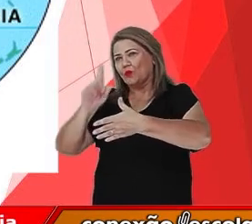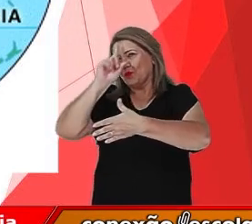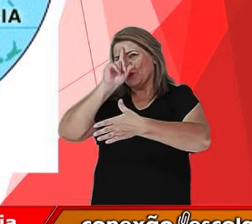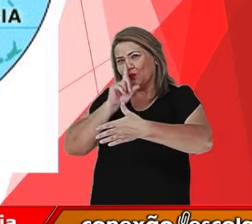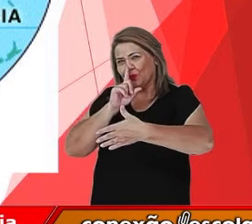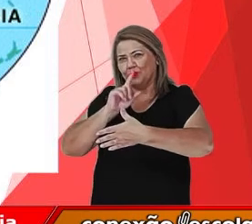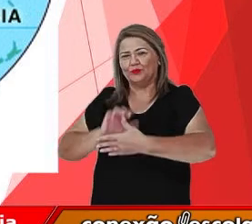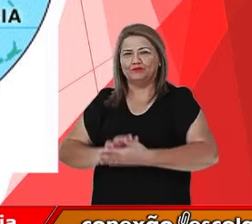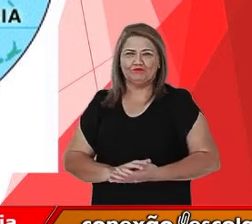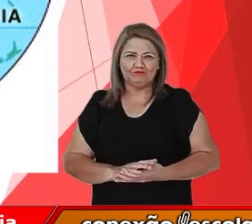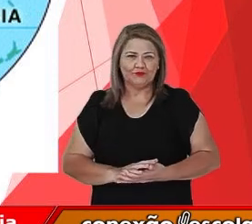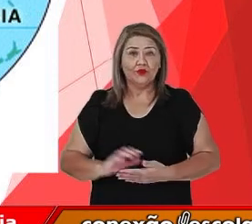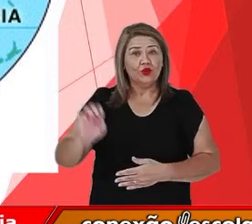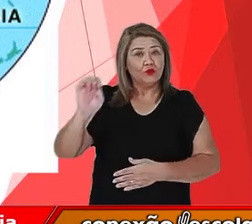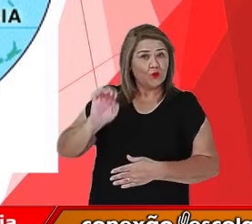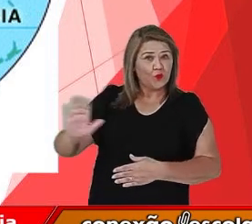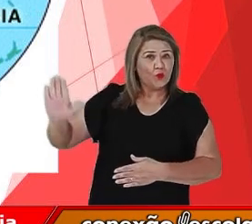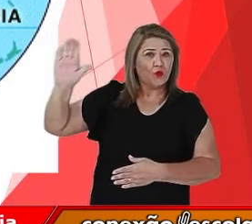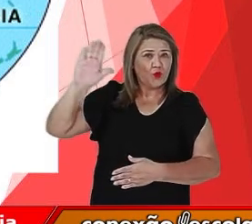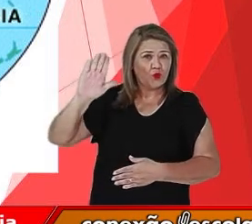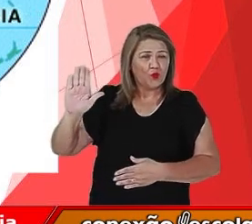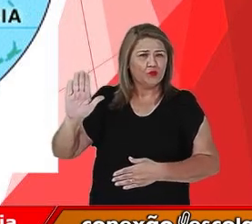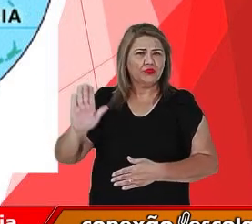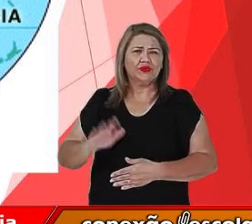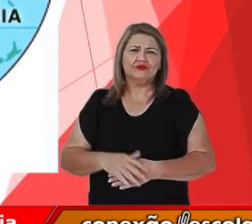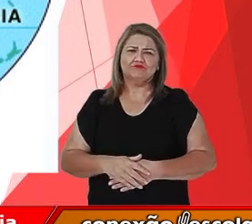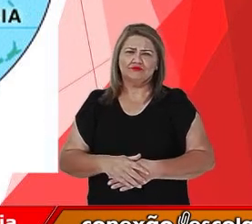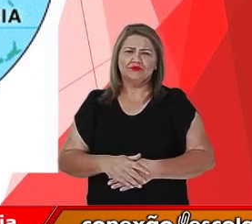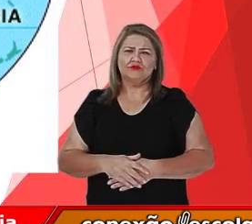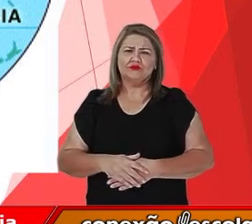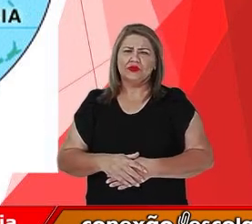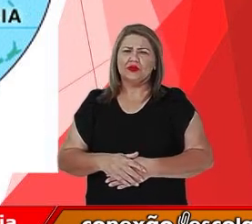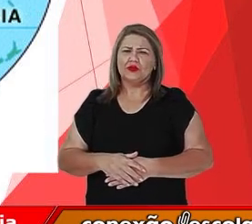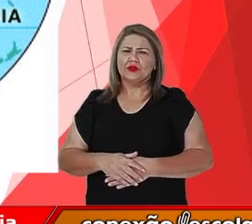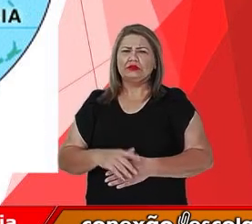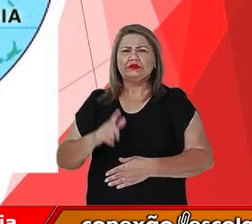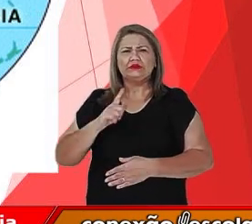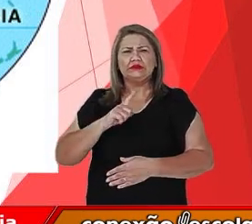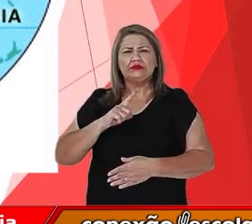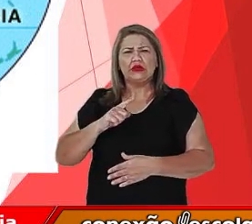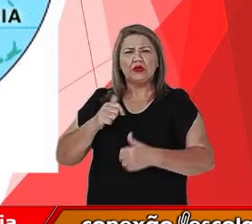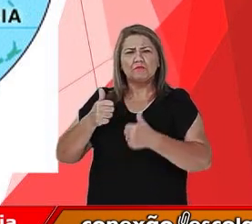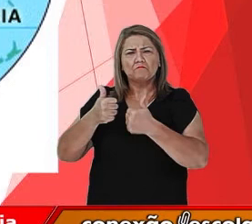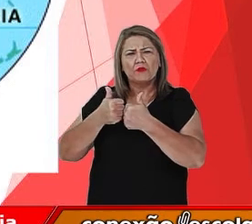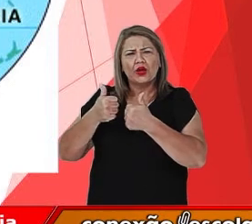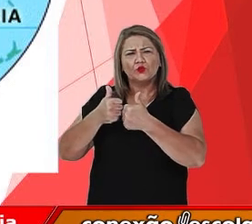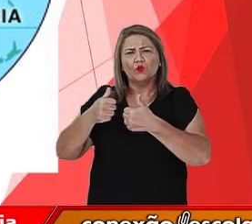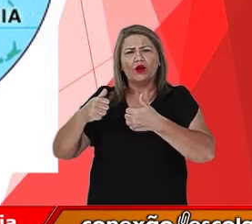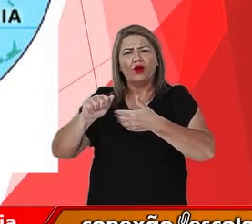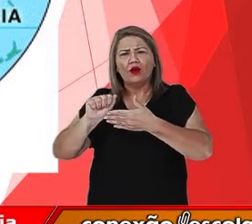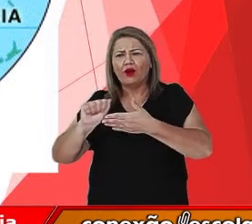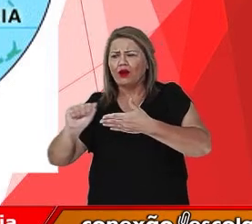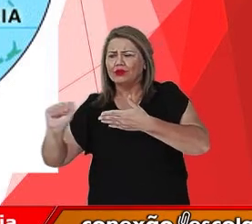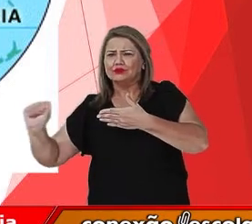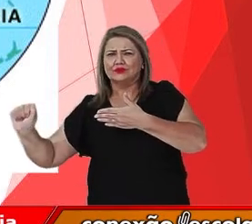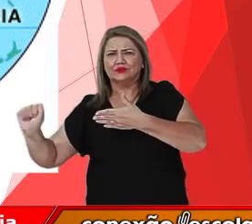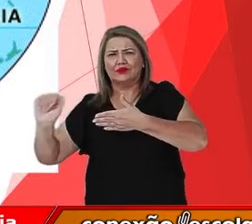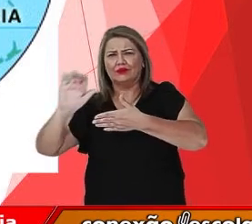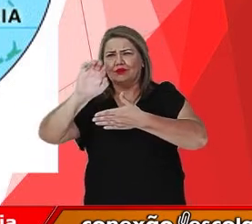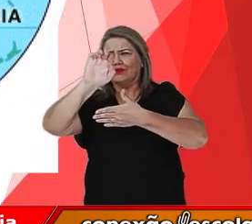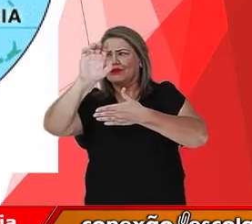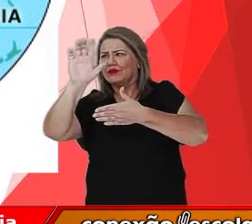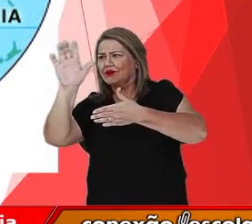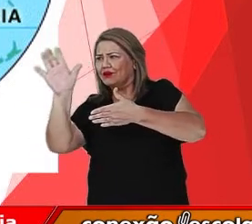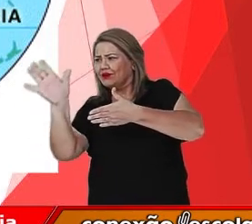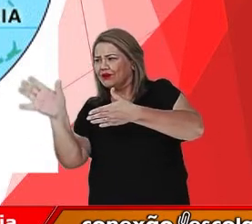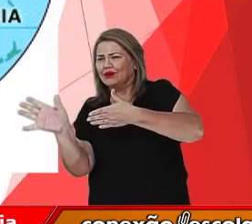Bom, a Europa ela está muito mais para uma península asiática, porção de terra onde as suas fronteiras